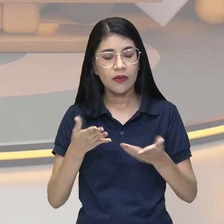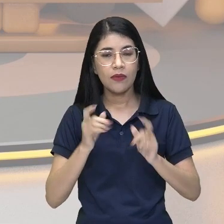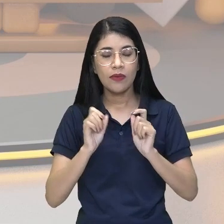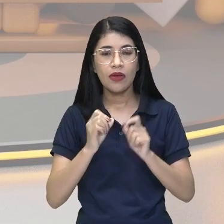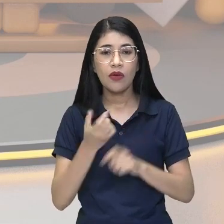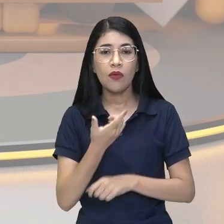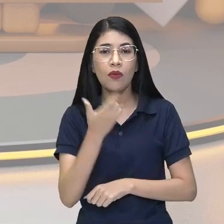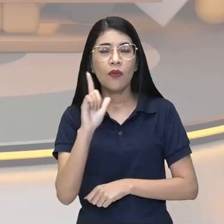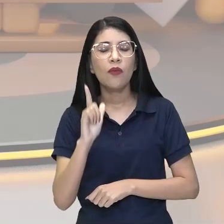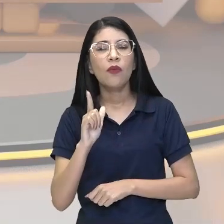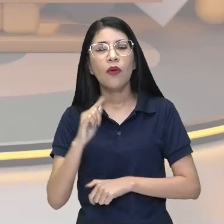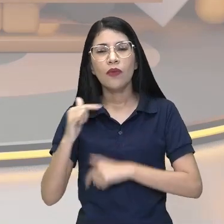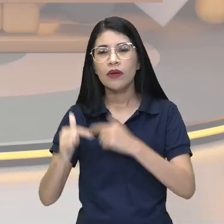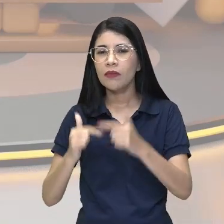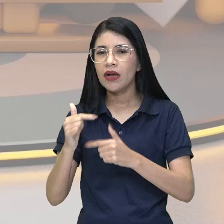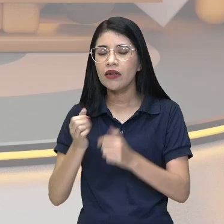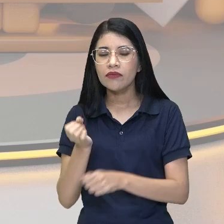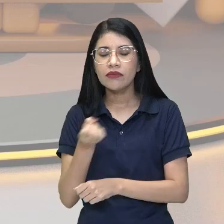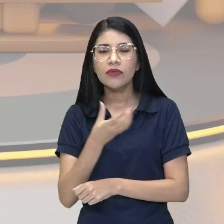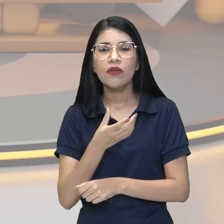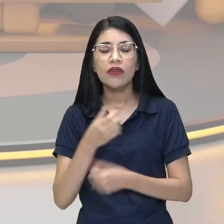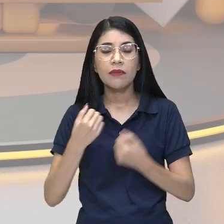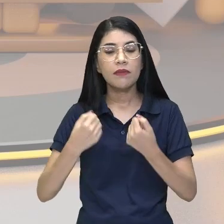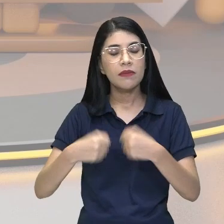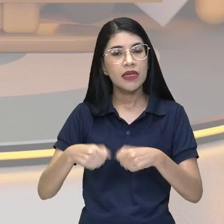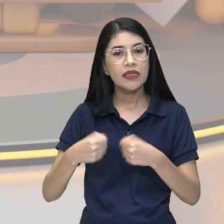mão de obra se faz necessária,